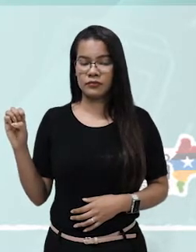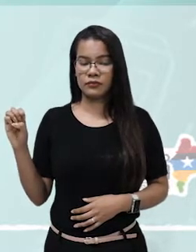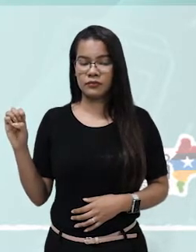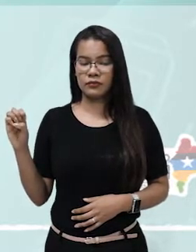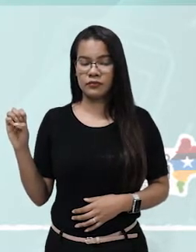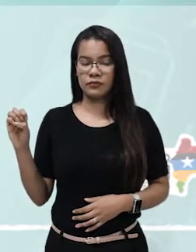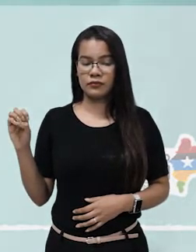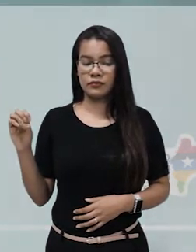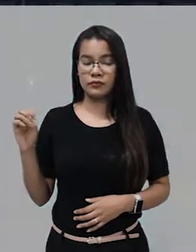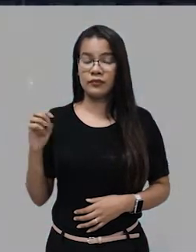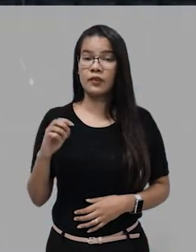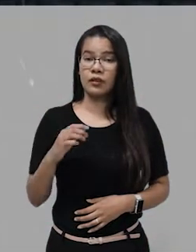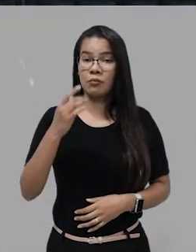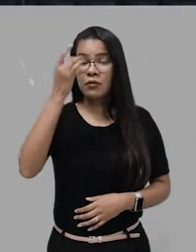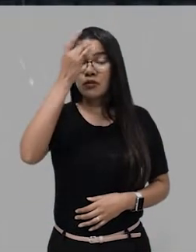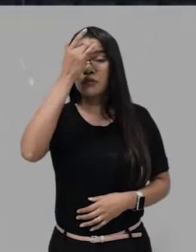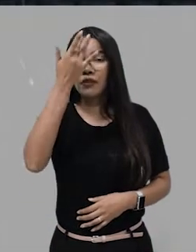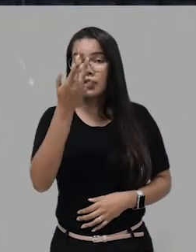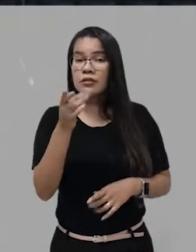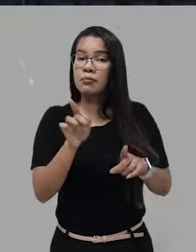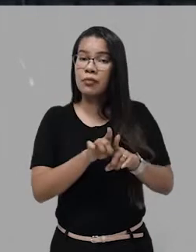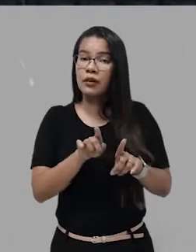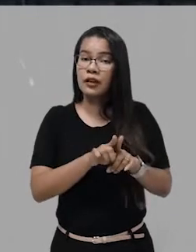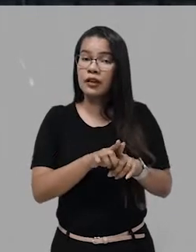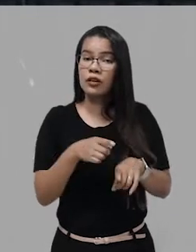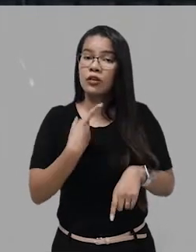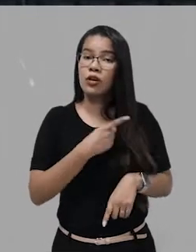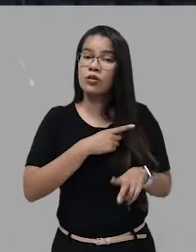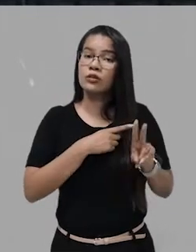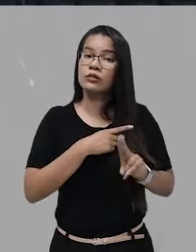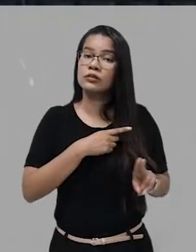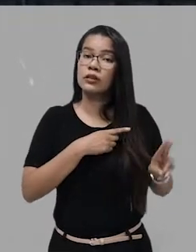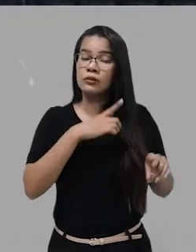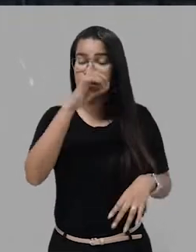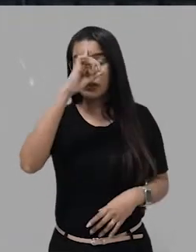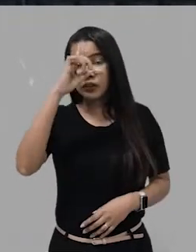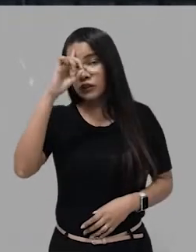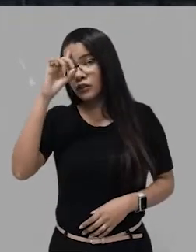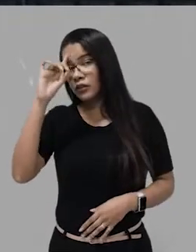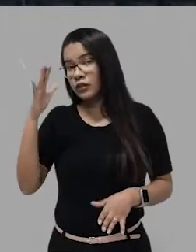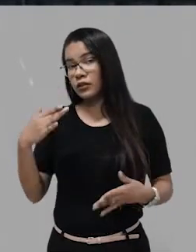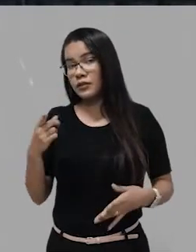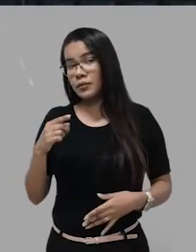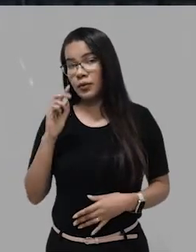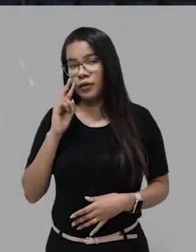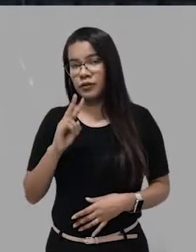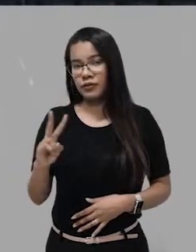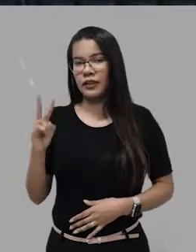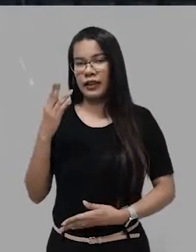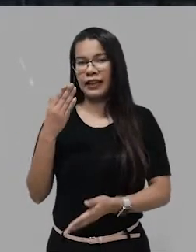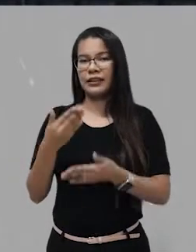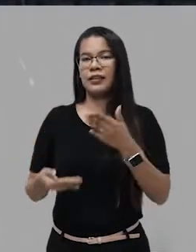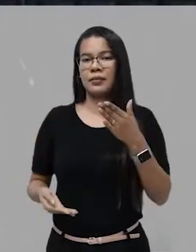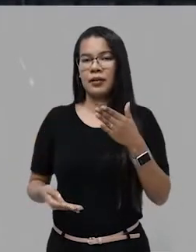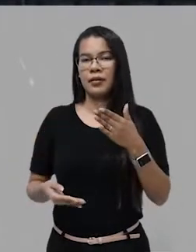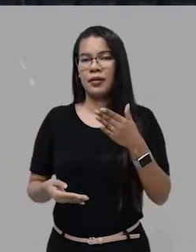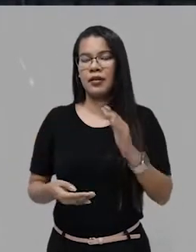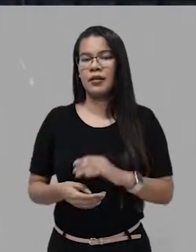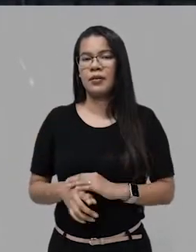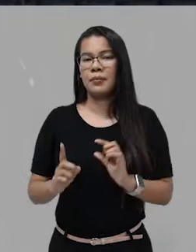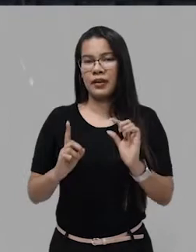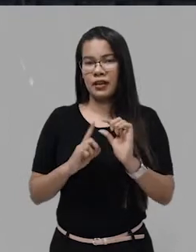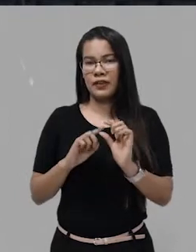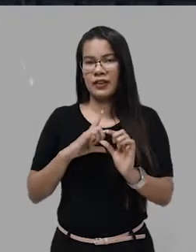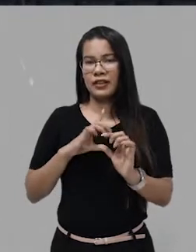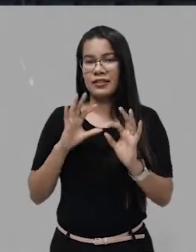vírus. Algumas são bem fáceis porque faz parte do nosso cotidiano. Então, vocês podem ir por eliminação. Aquelas palavras que vocês têm certeza que são